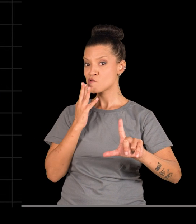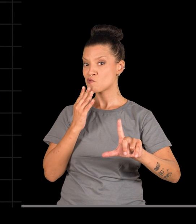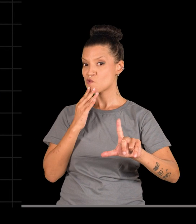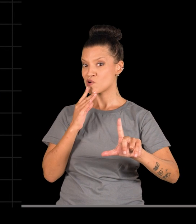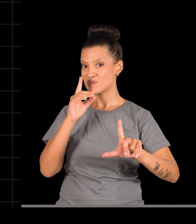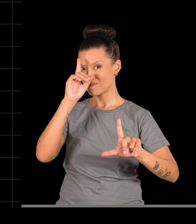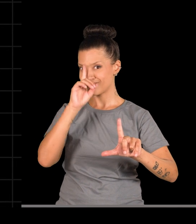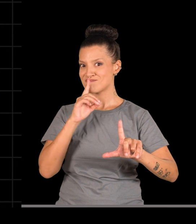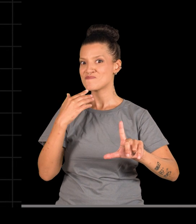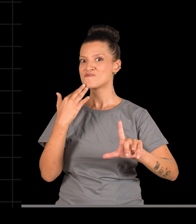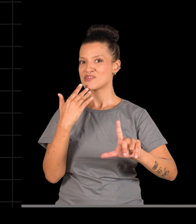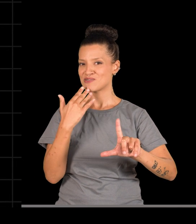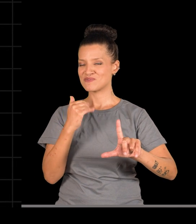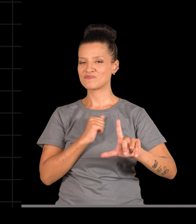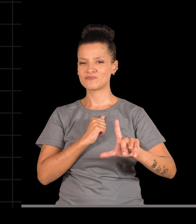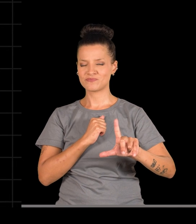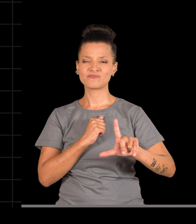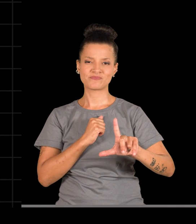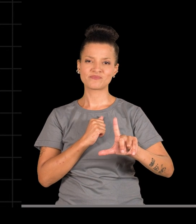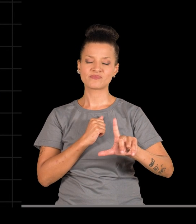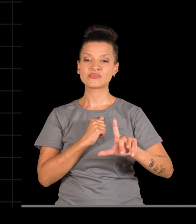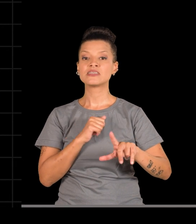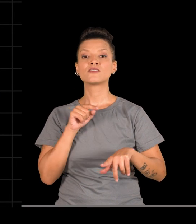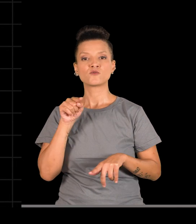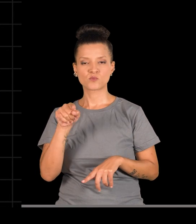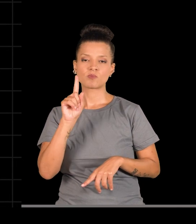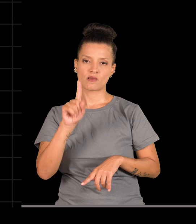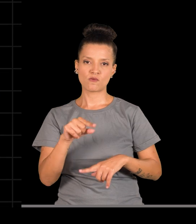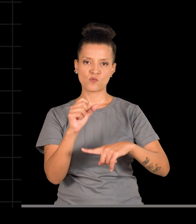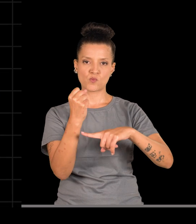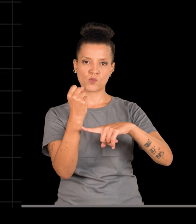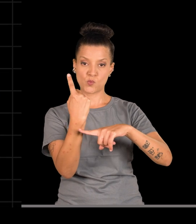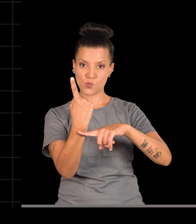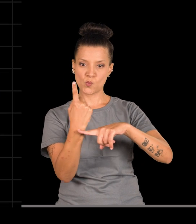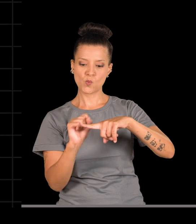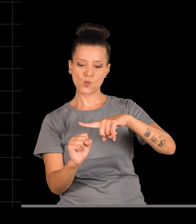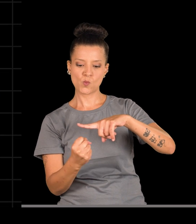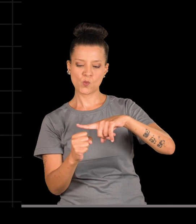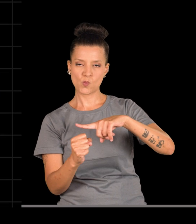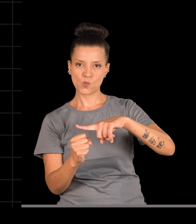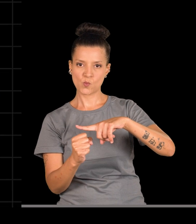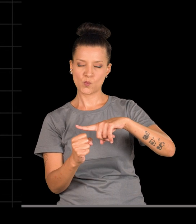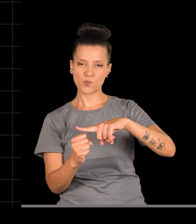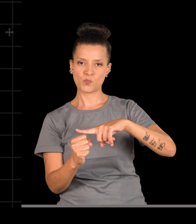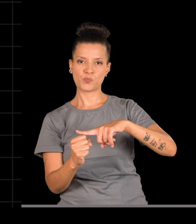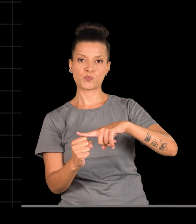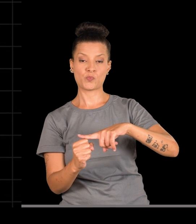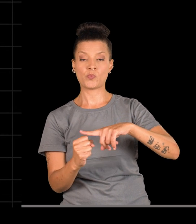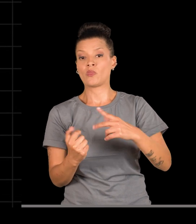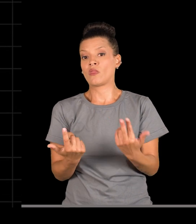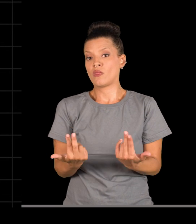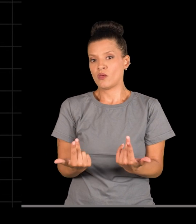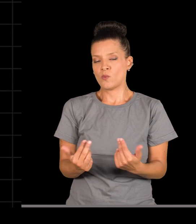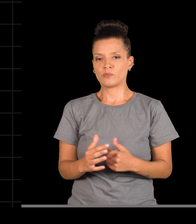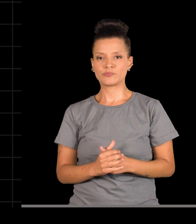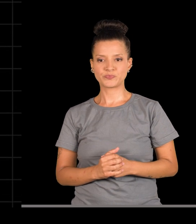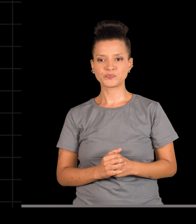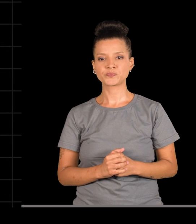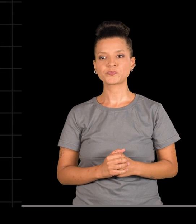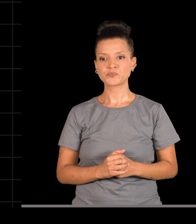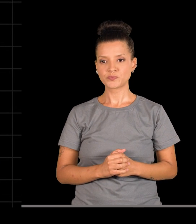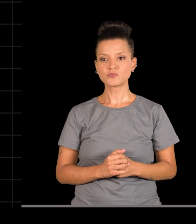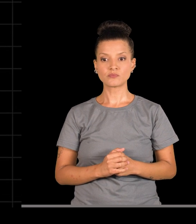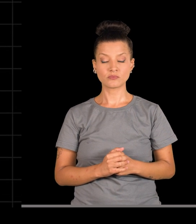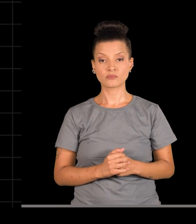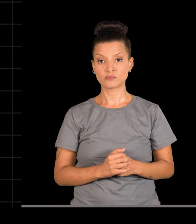ó. E ele vai encaixar perfeitamente. Tá claro aí para você? Então ele vale 1/8. Da mesma forma, tá?